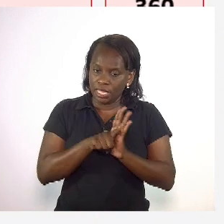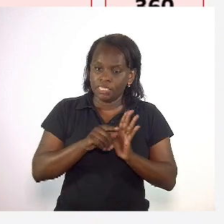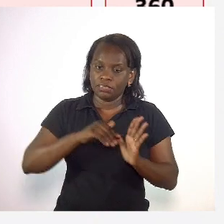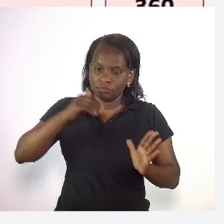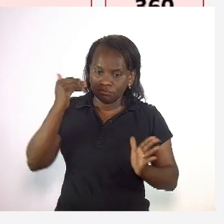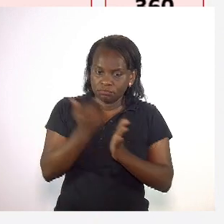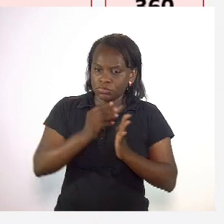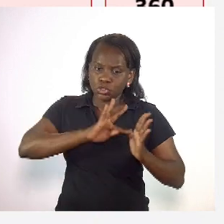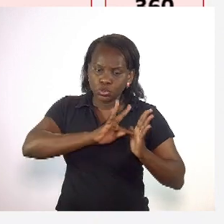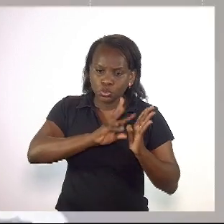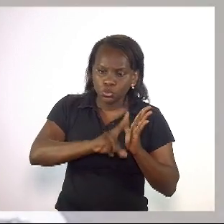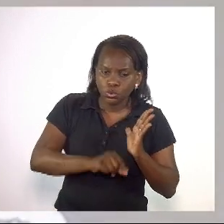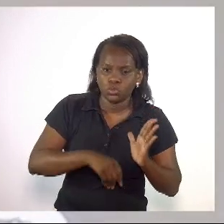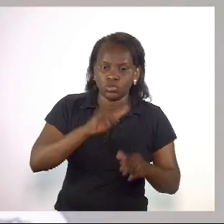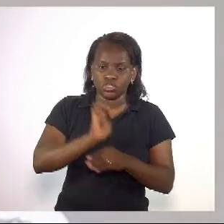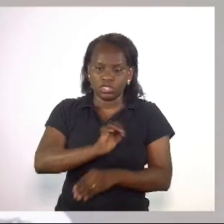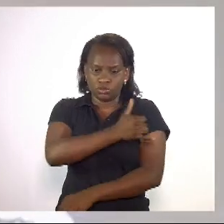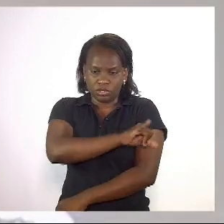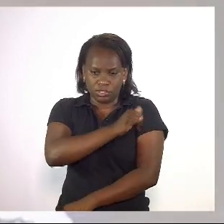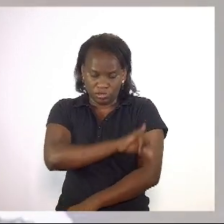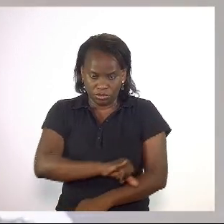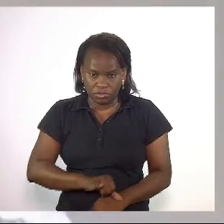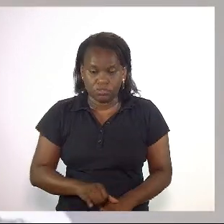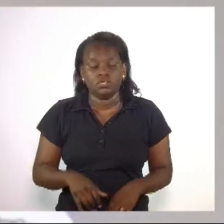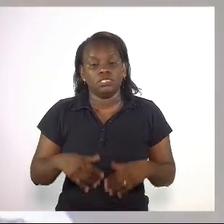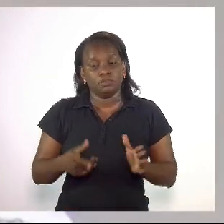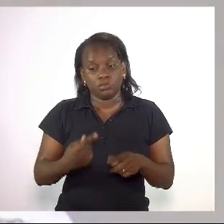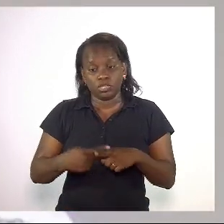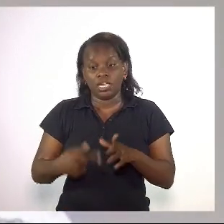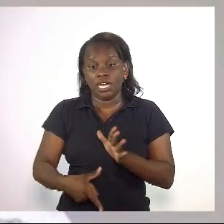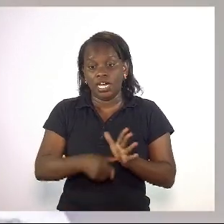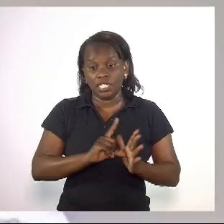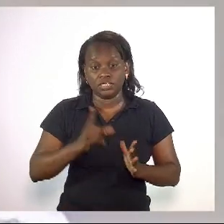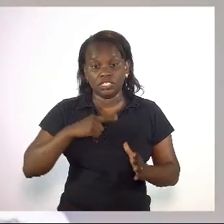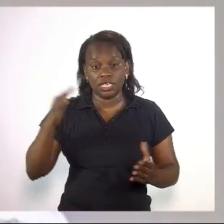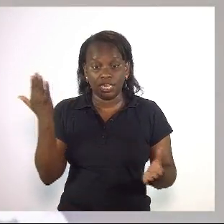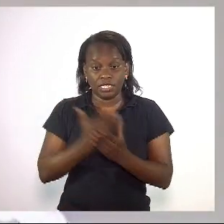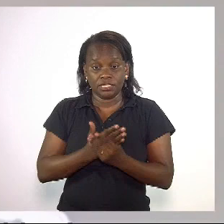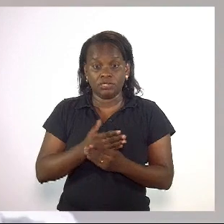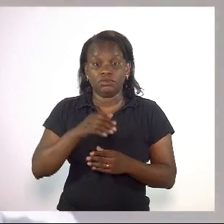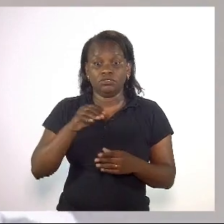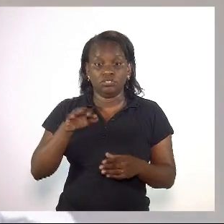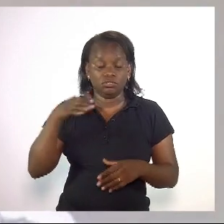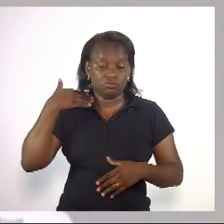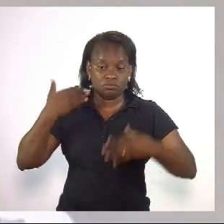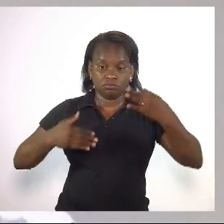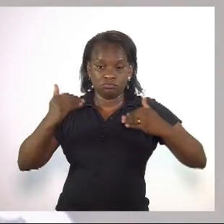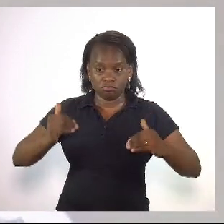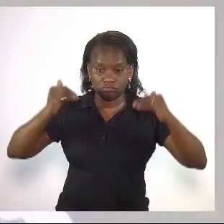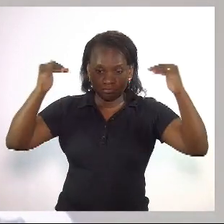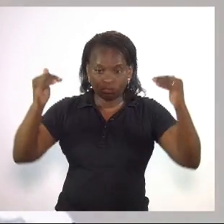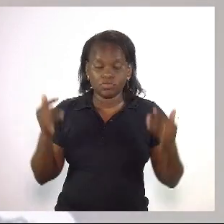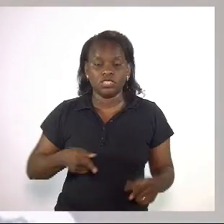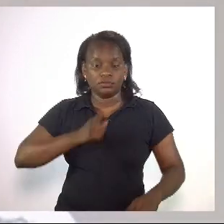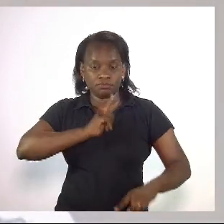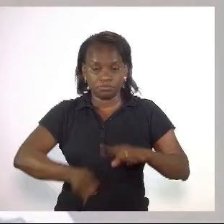na sua integralidade no estado do Rio de Janeiro, porque anteriormente havia uma ação aqui no TJ em que